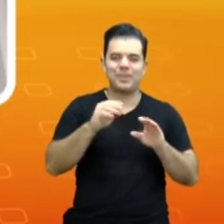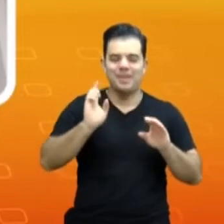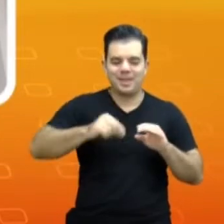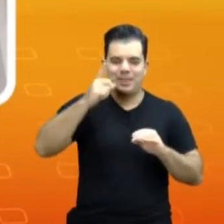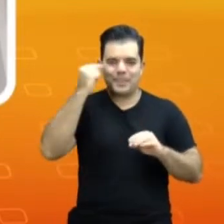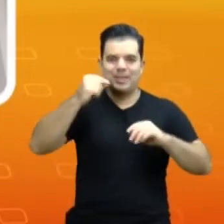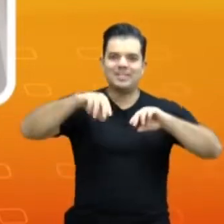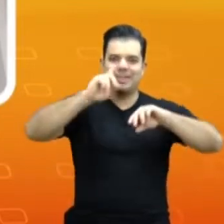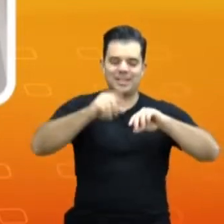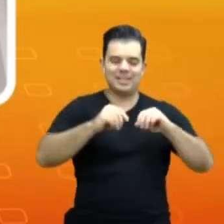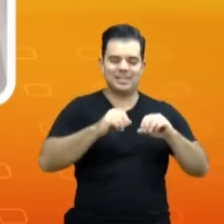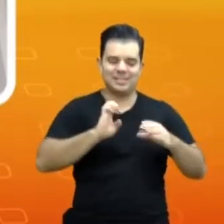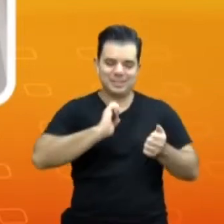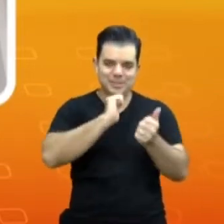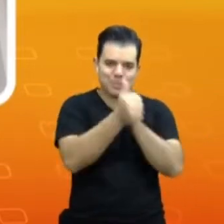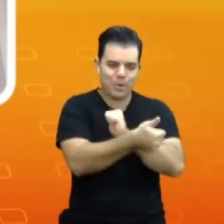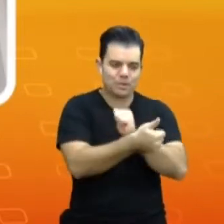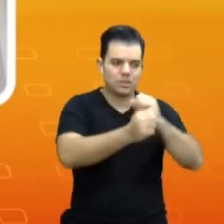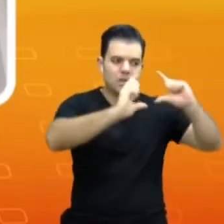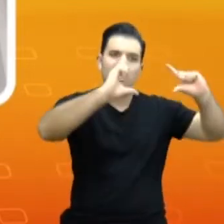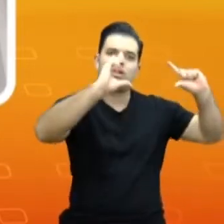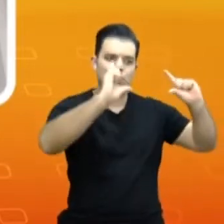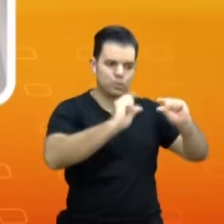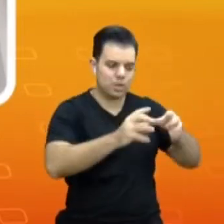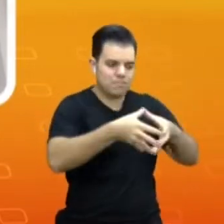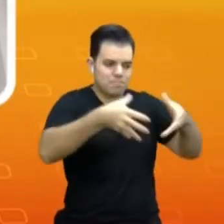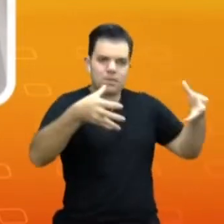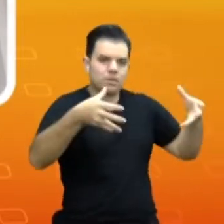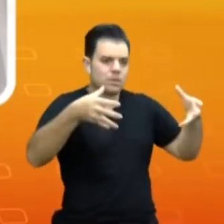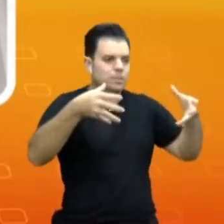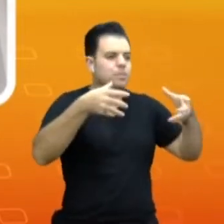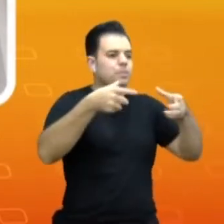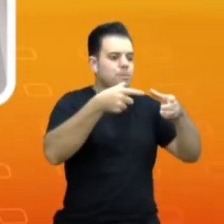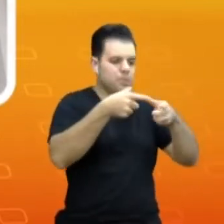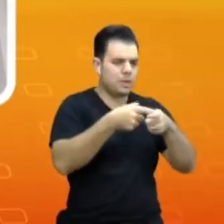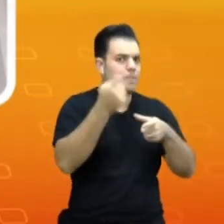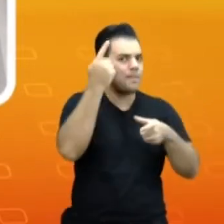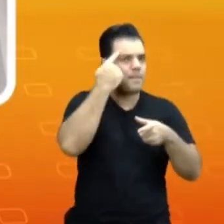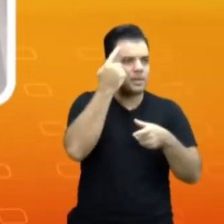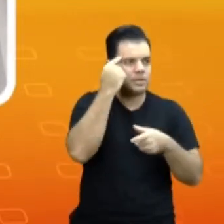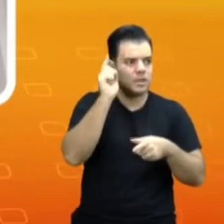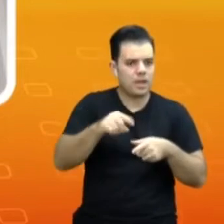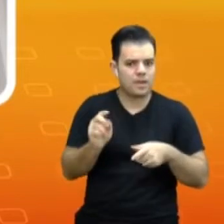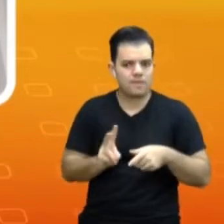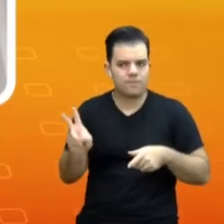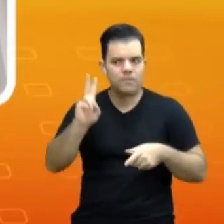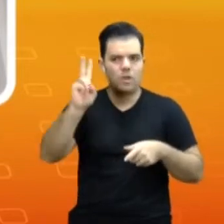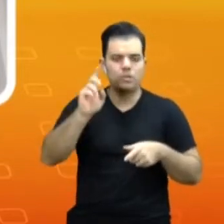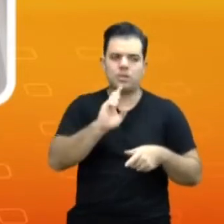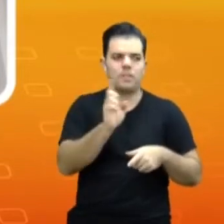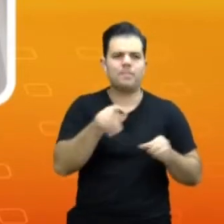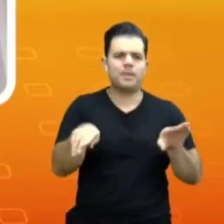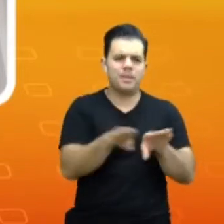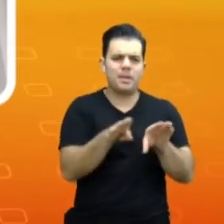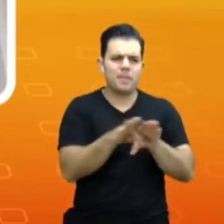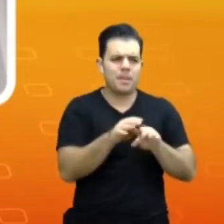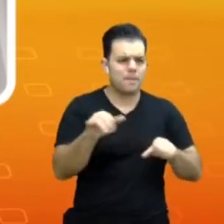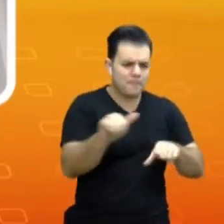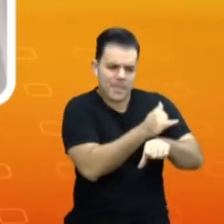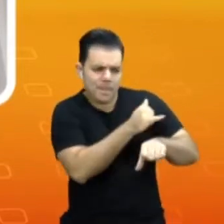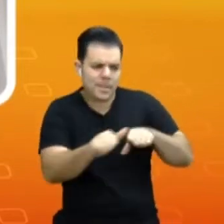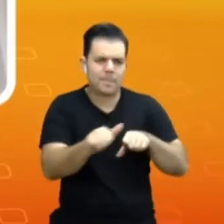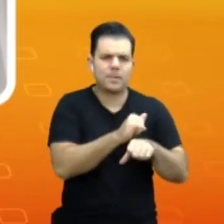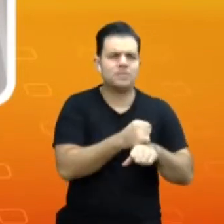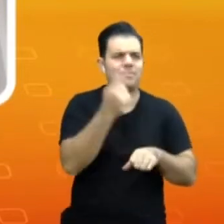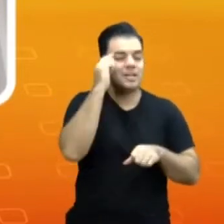muito reduzida para lá. Não só pensando em custo, mas na otimização. A gente tem uma experiência ao longo dos anos em fazer